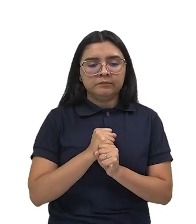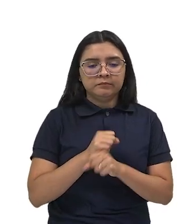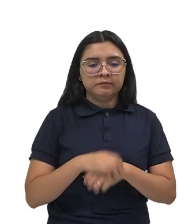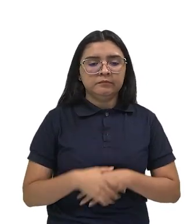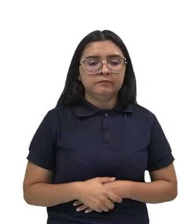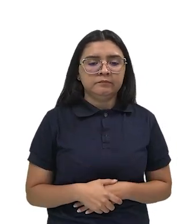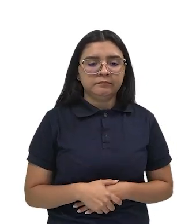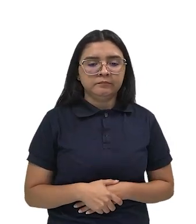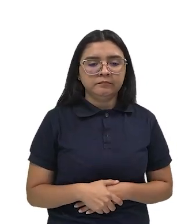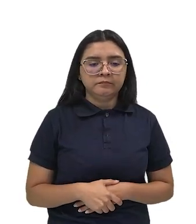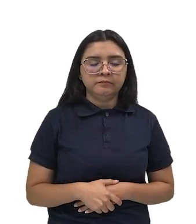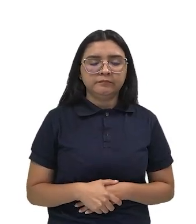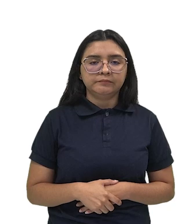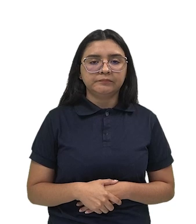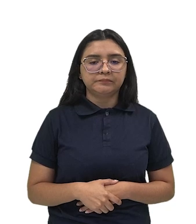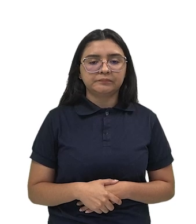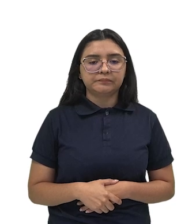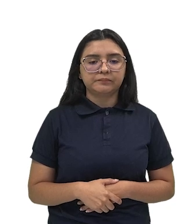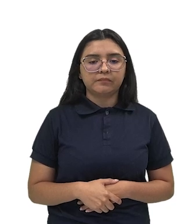o que eu tenho,